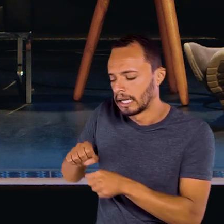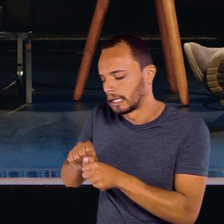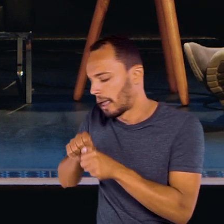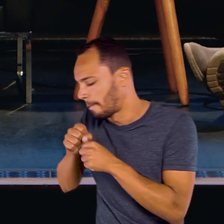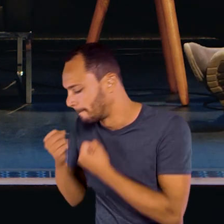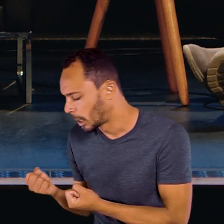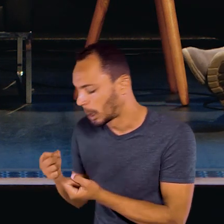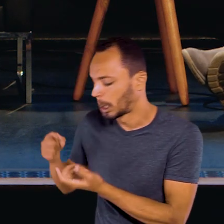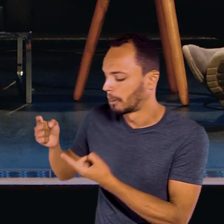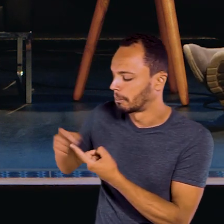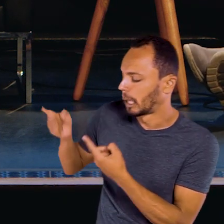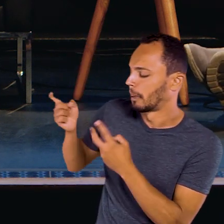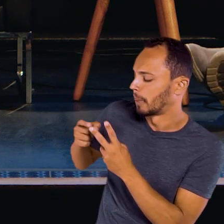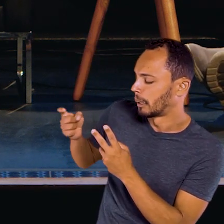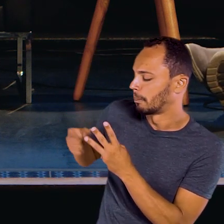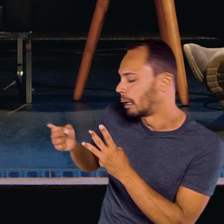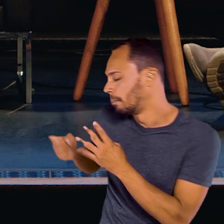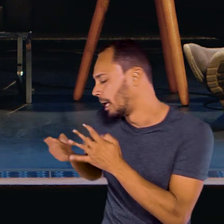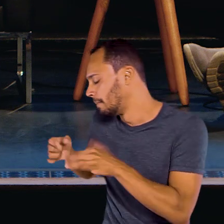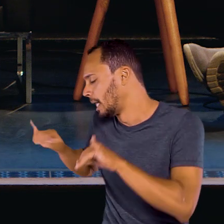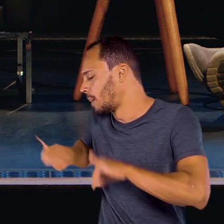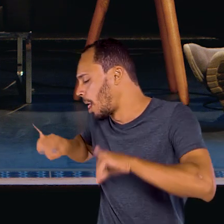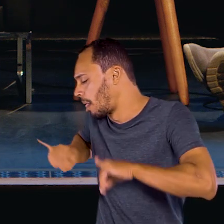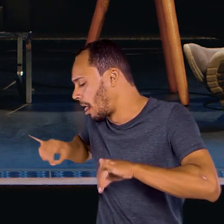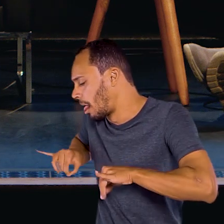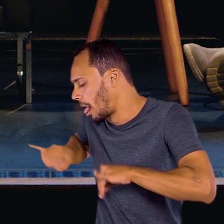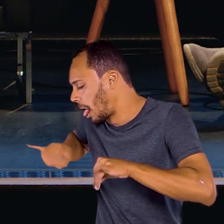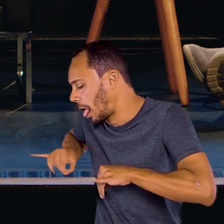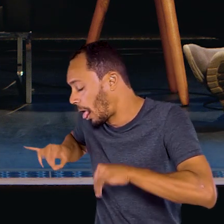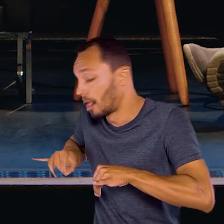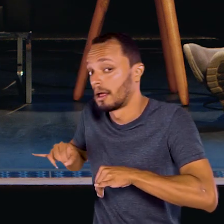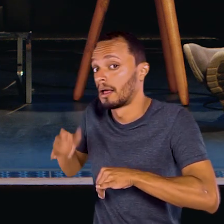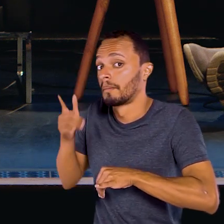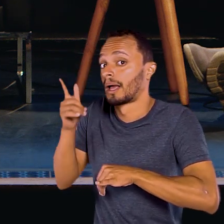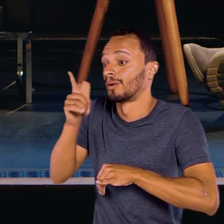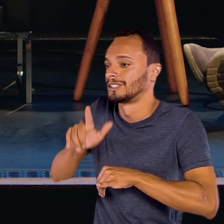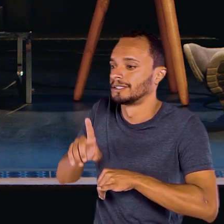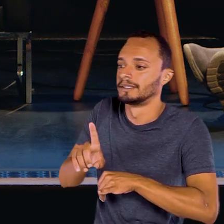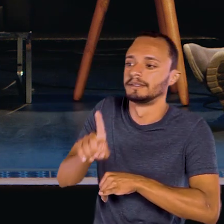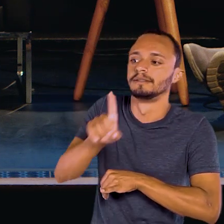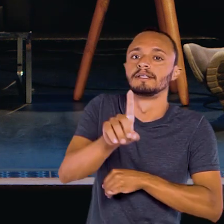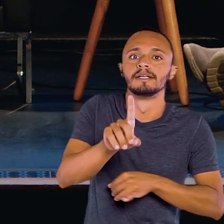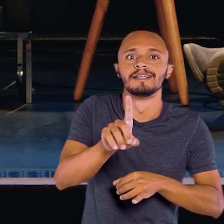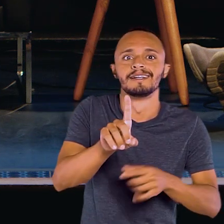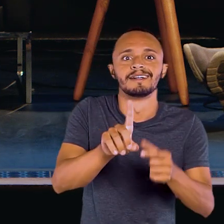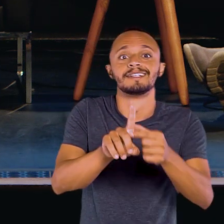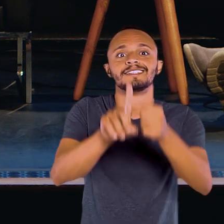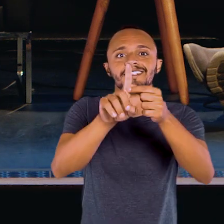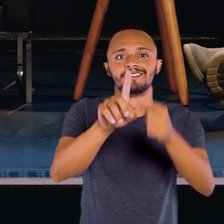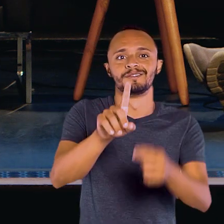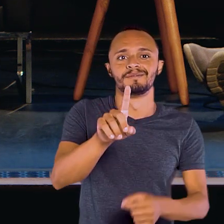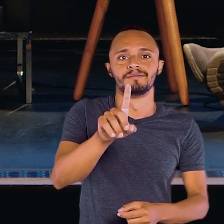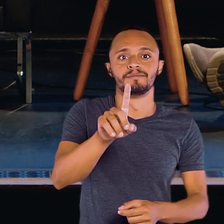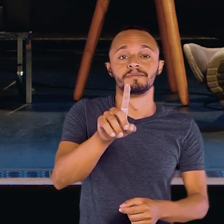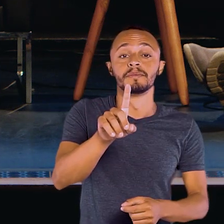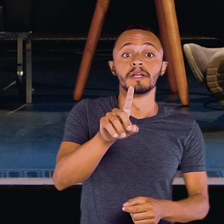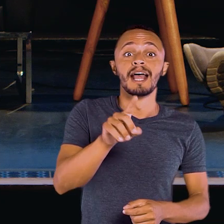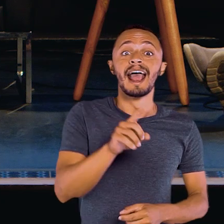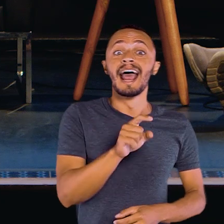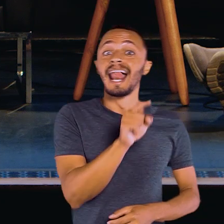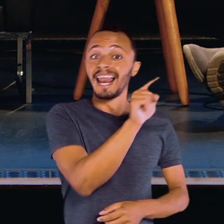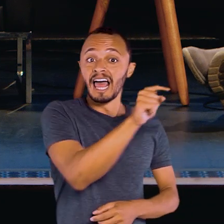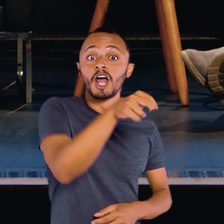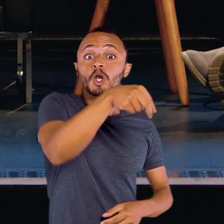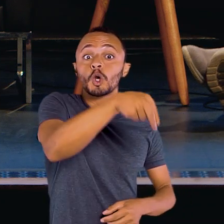perna. Que absurdo! O norte-americano lá está com a maior tecnologia do mundo.